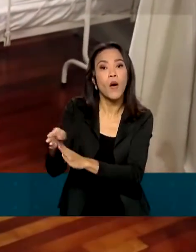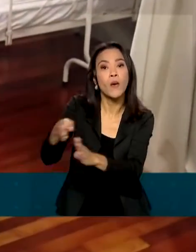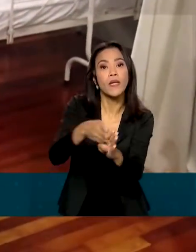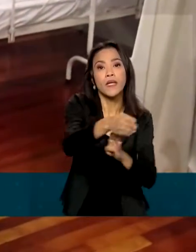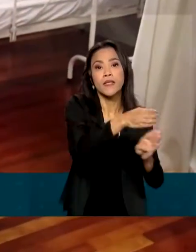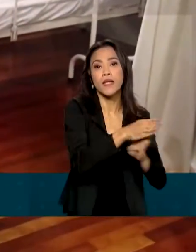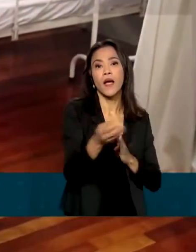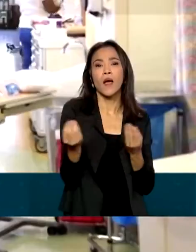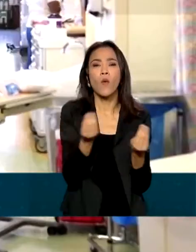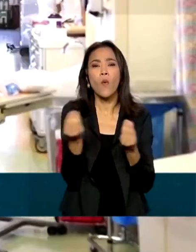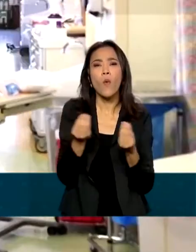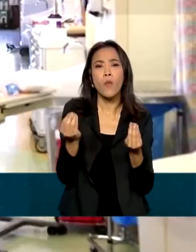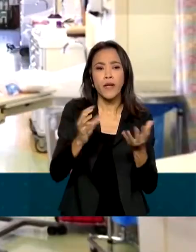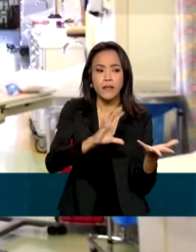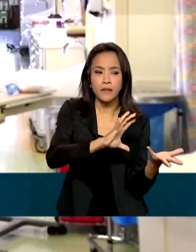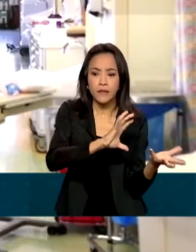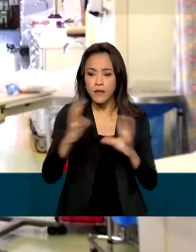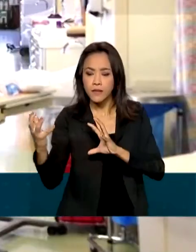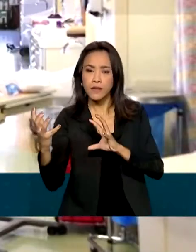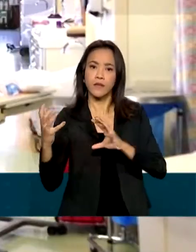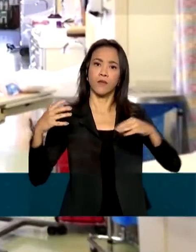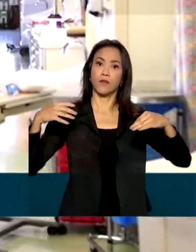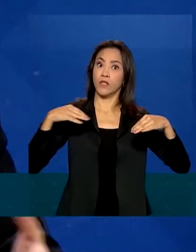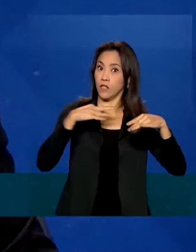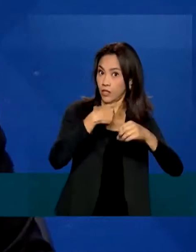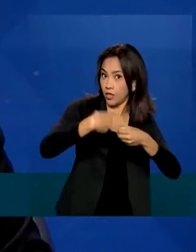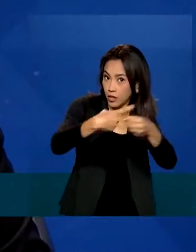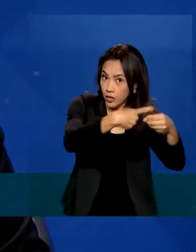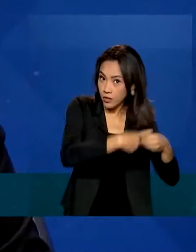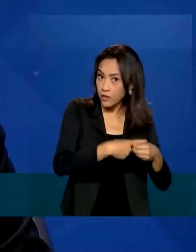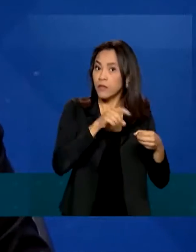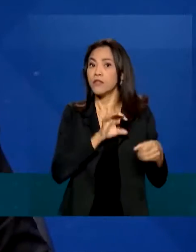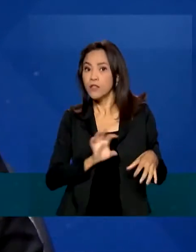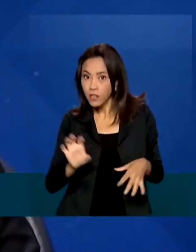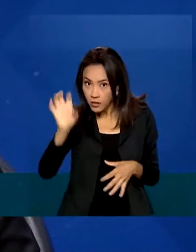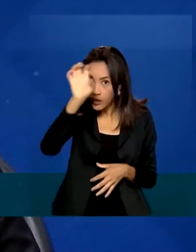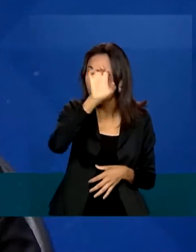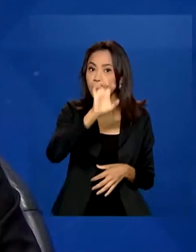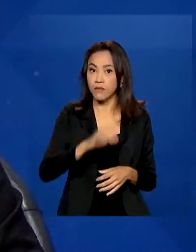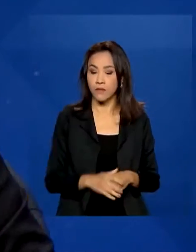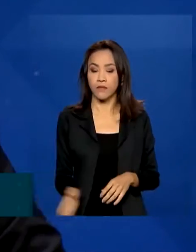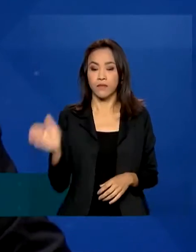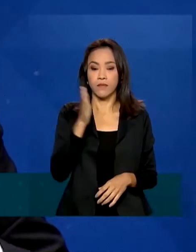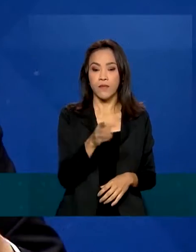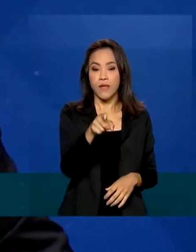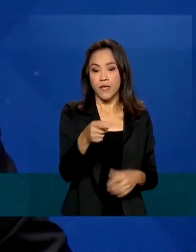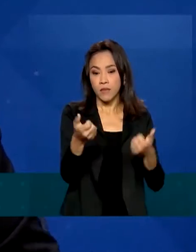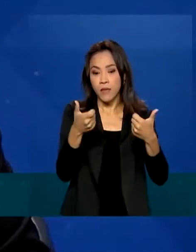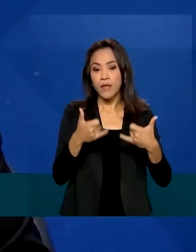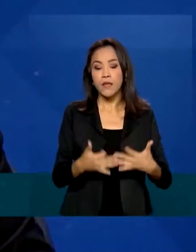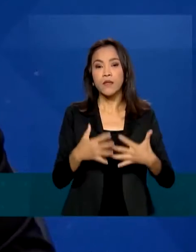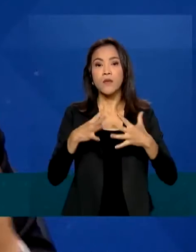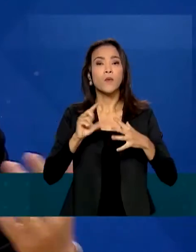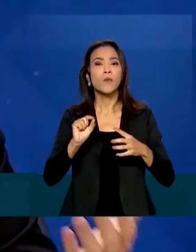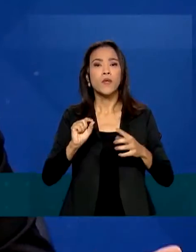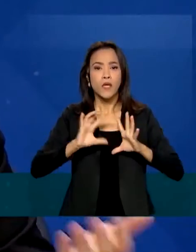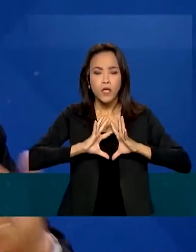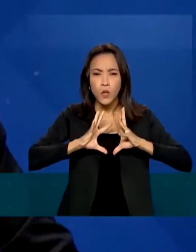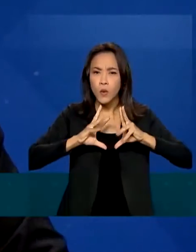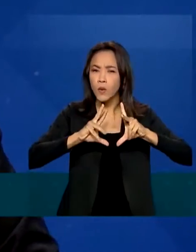auxiliar nas ações de transição de estados e municípios é que se tem uma previsibilidade e para que todos